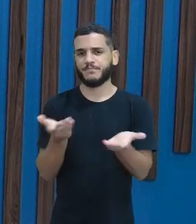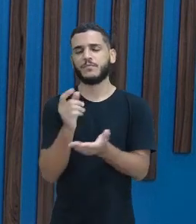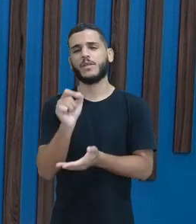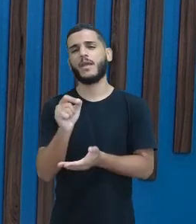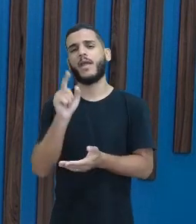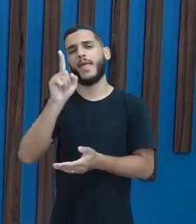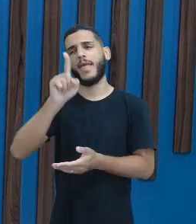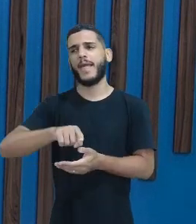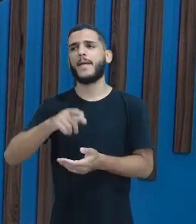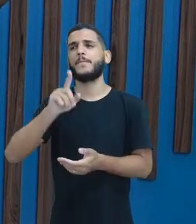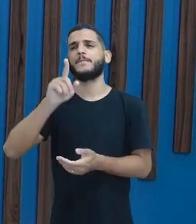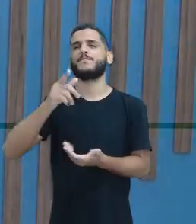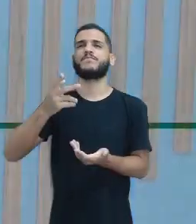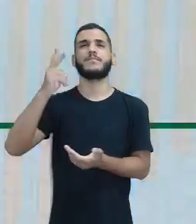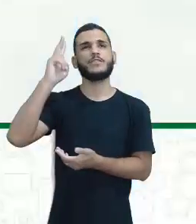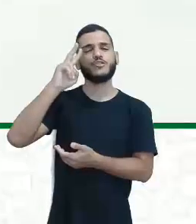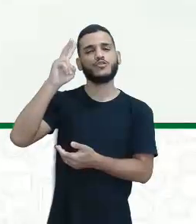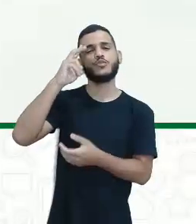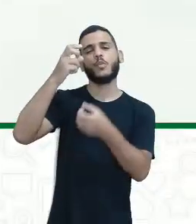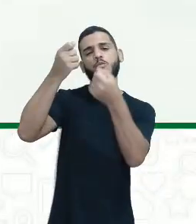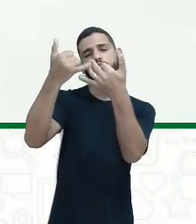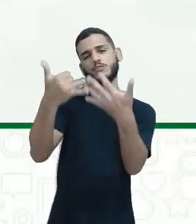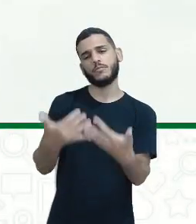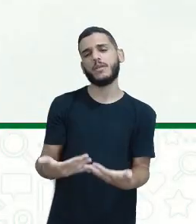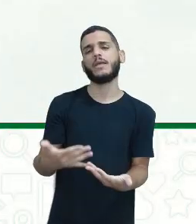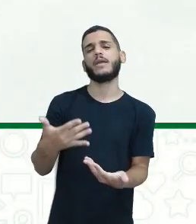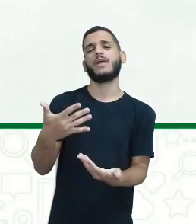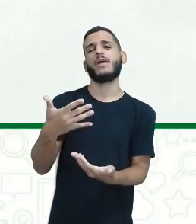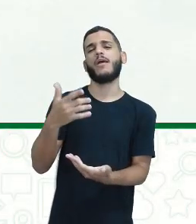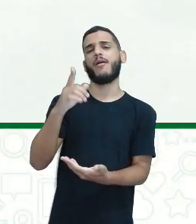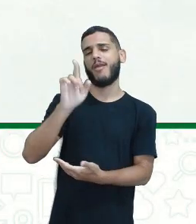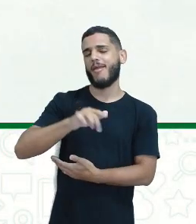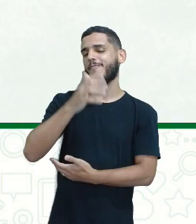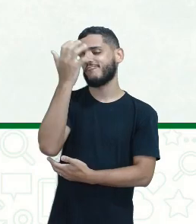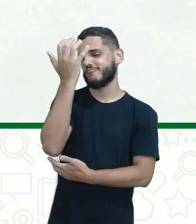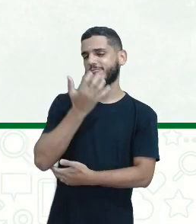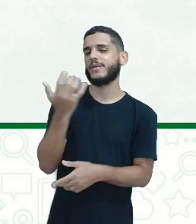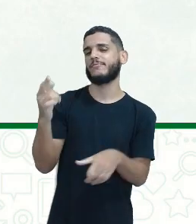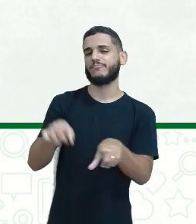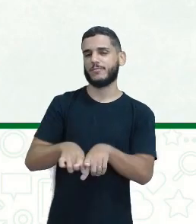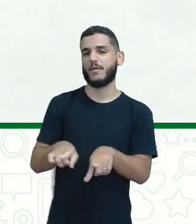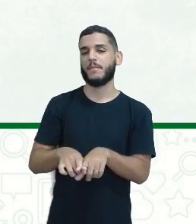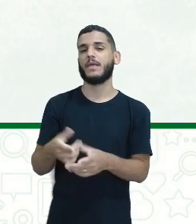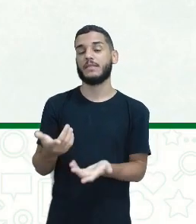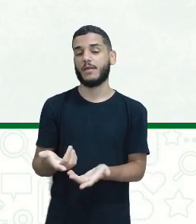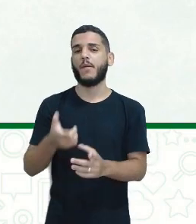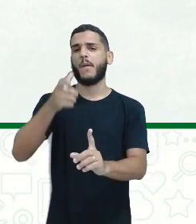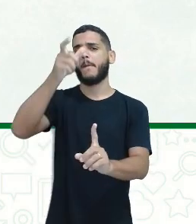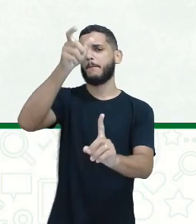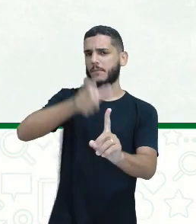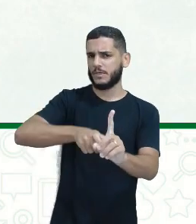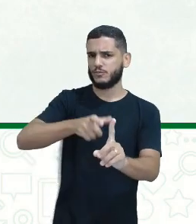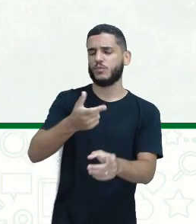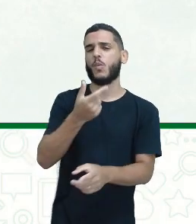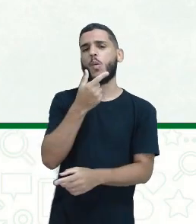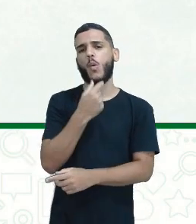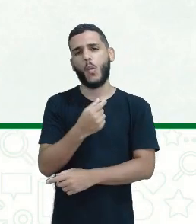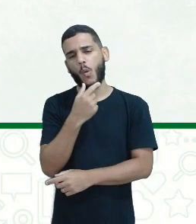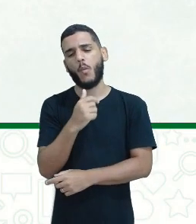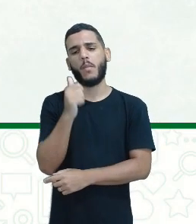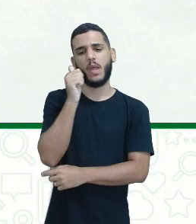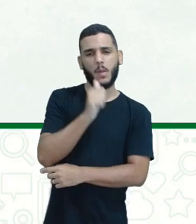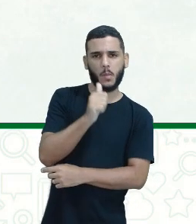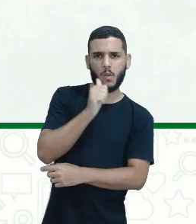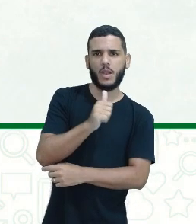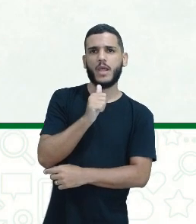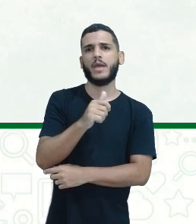refere a essa contação de história. Contar história é algo sério. Então, essas pessoas, esses homens e essas mulheres